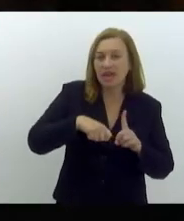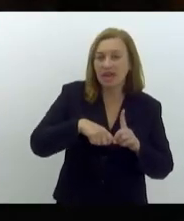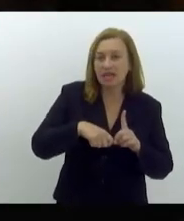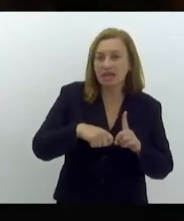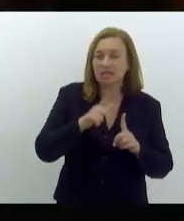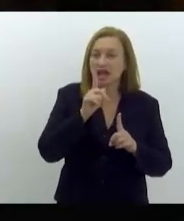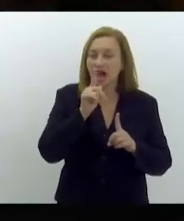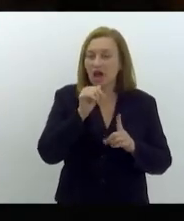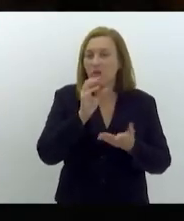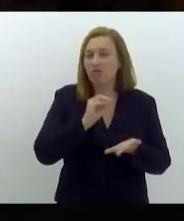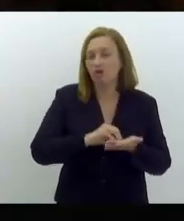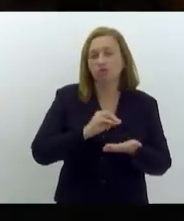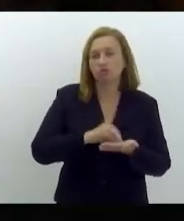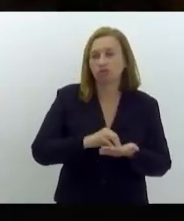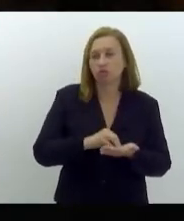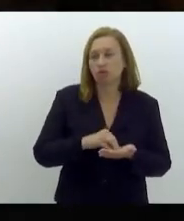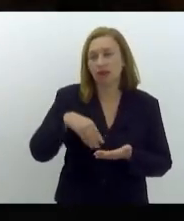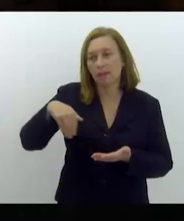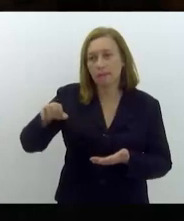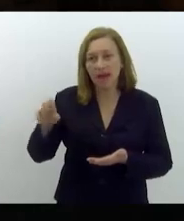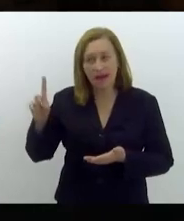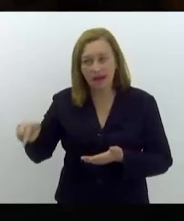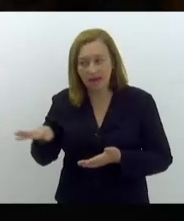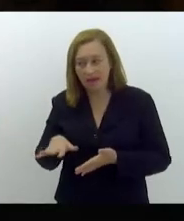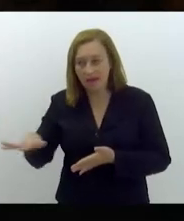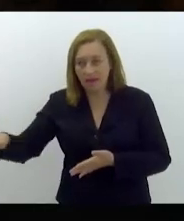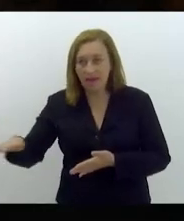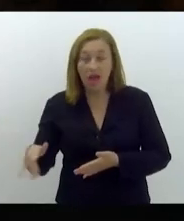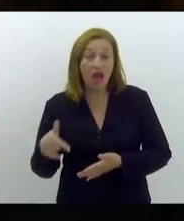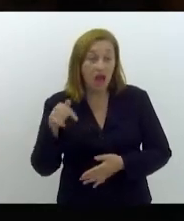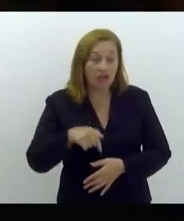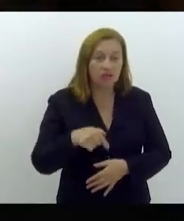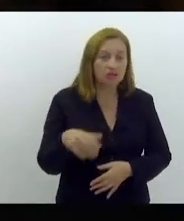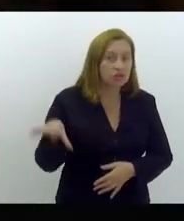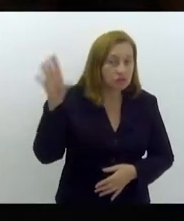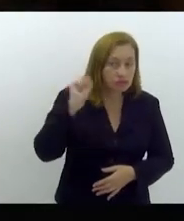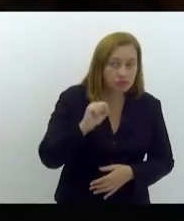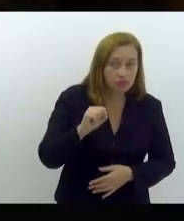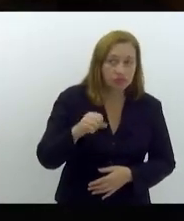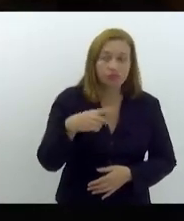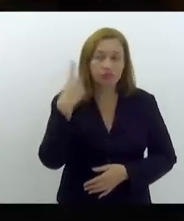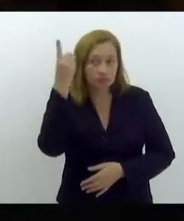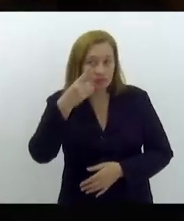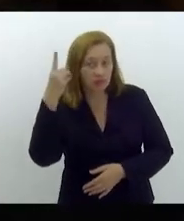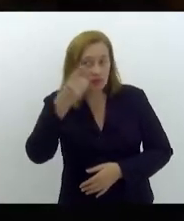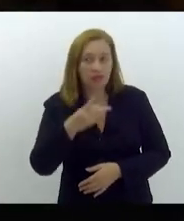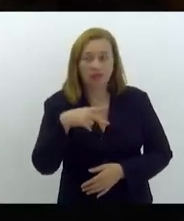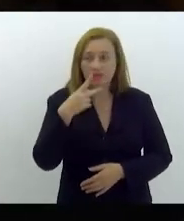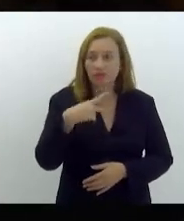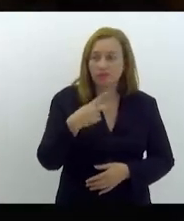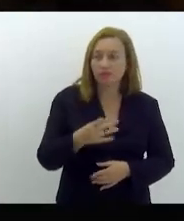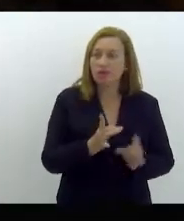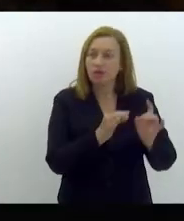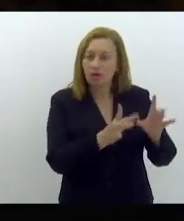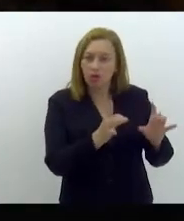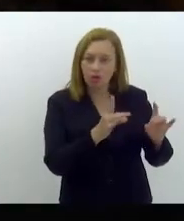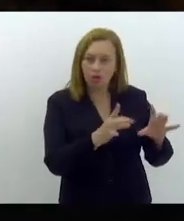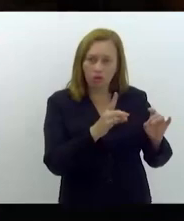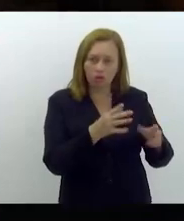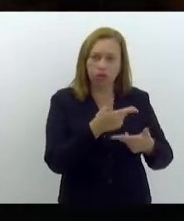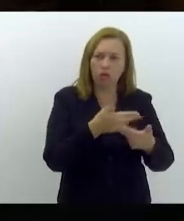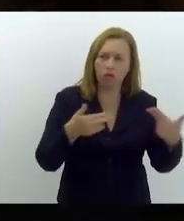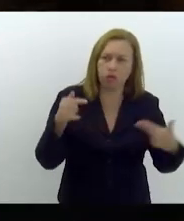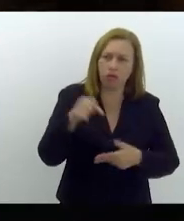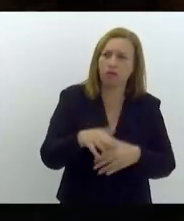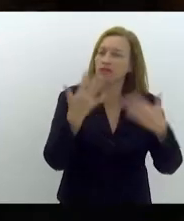um mês porque aqui quando a gente ouve os deputados falando sobre a privatização que muitos